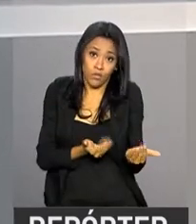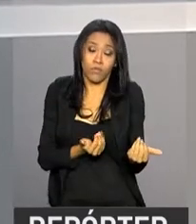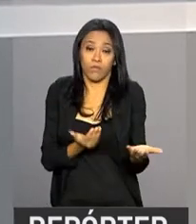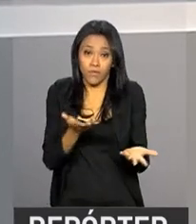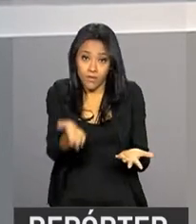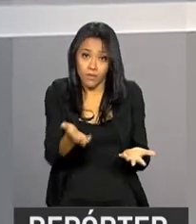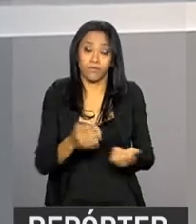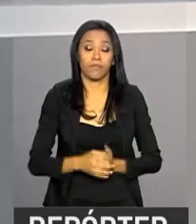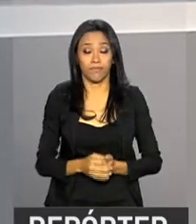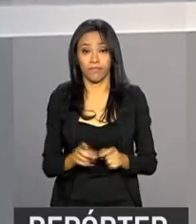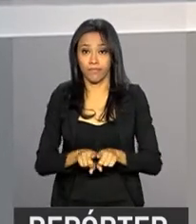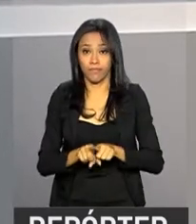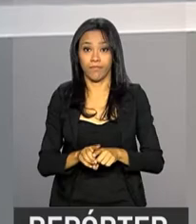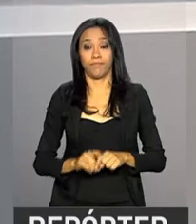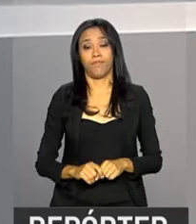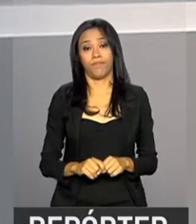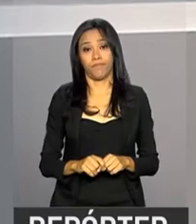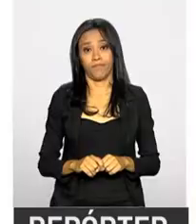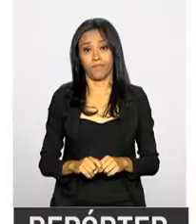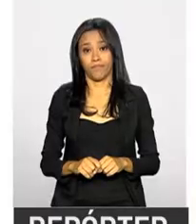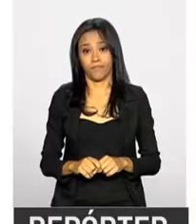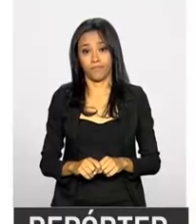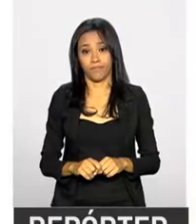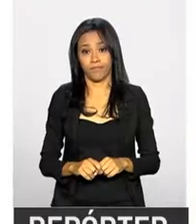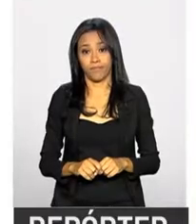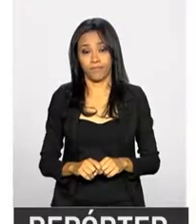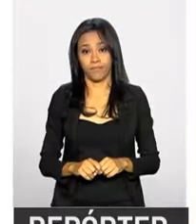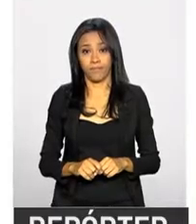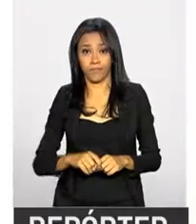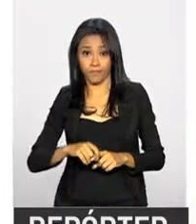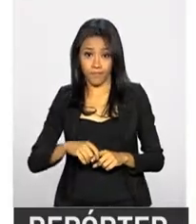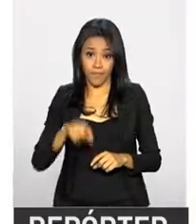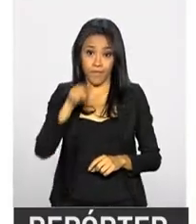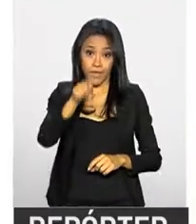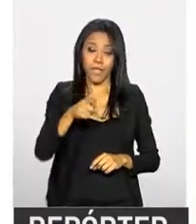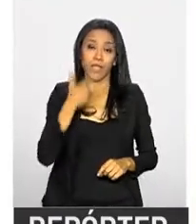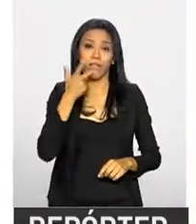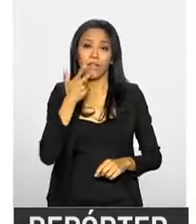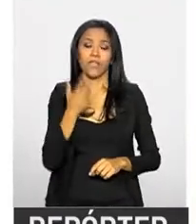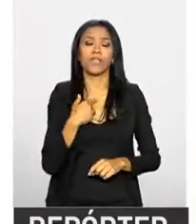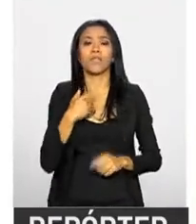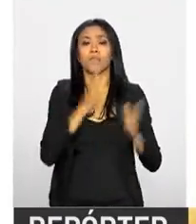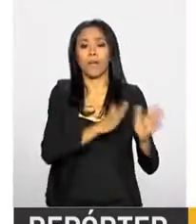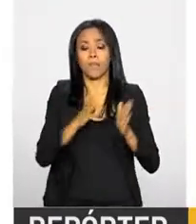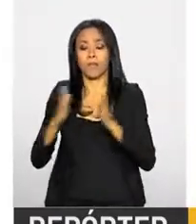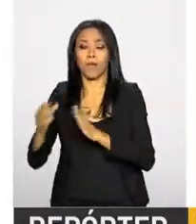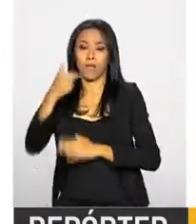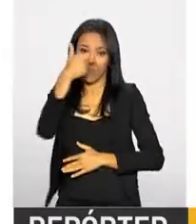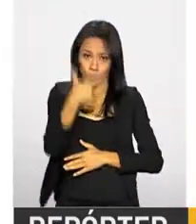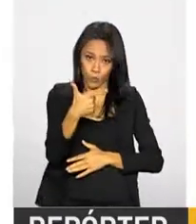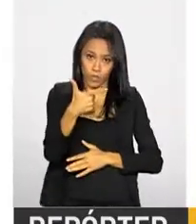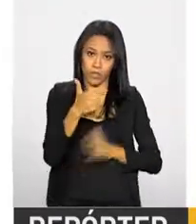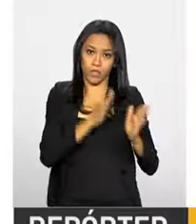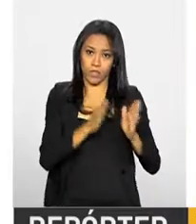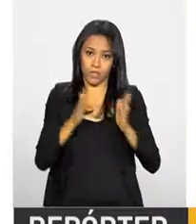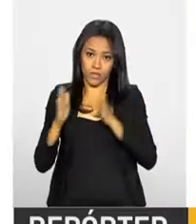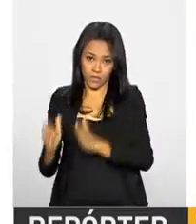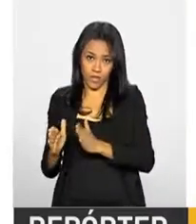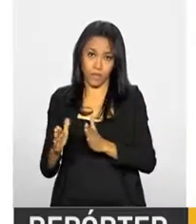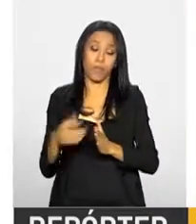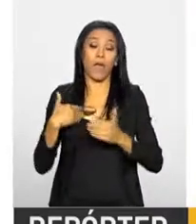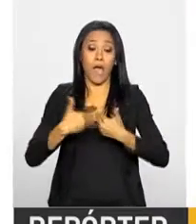medida socioeducativa esse processo acontece em duas etapas e é essencialmente nos abrimos o